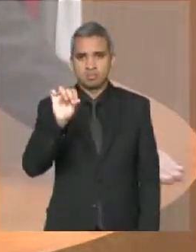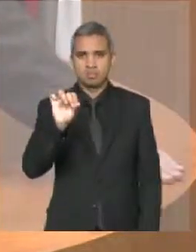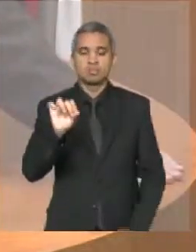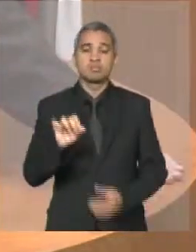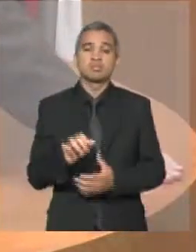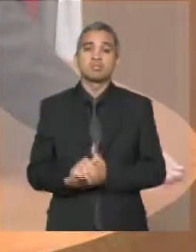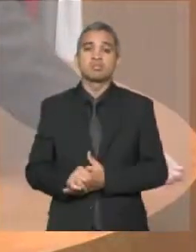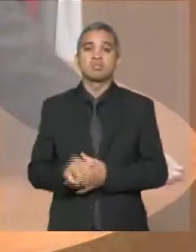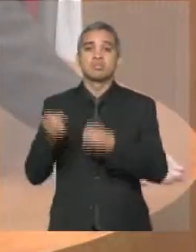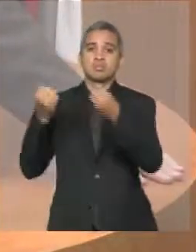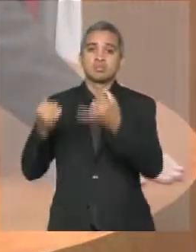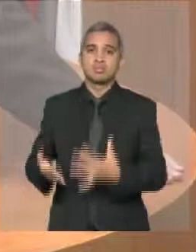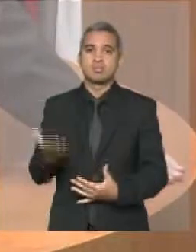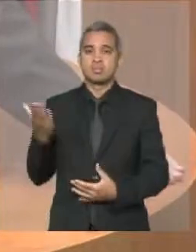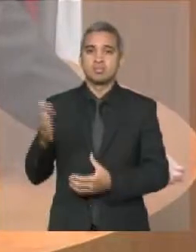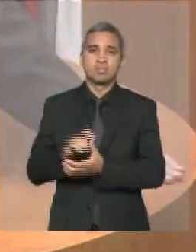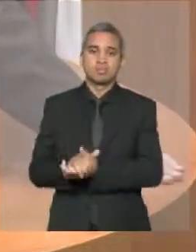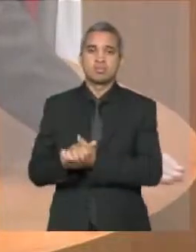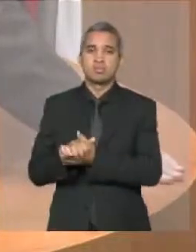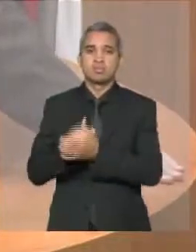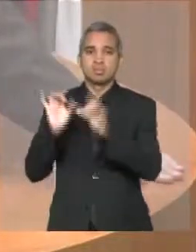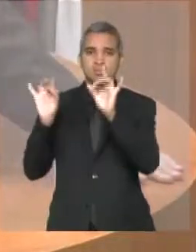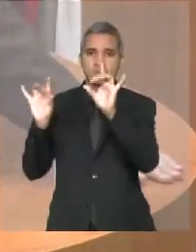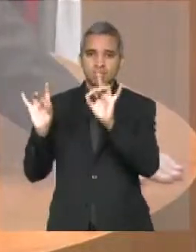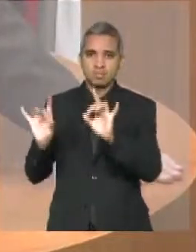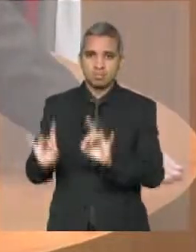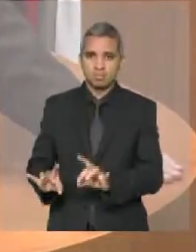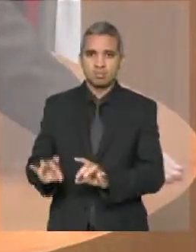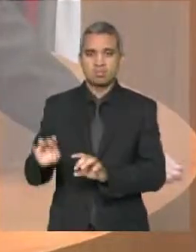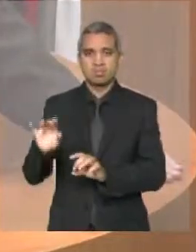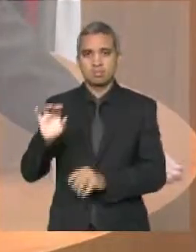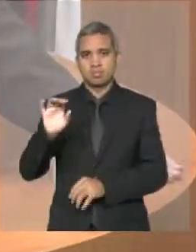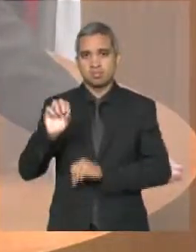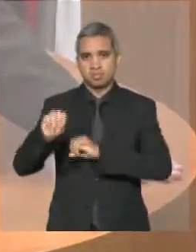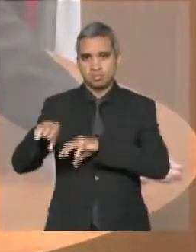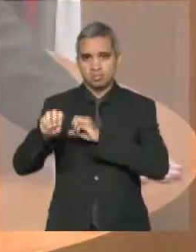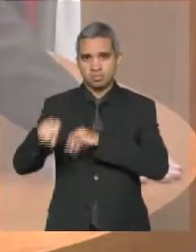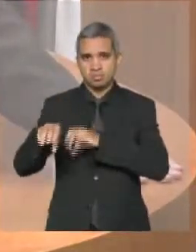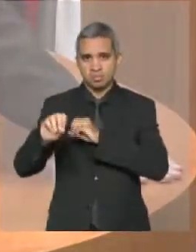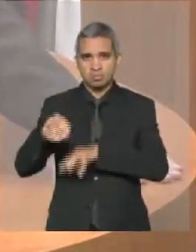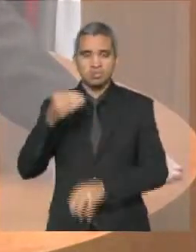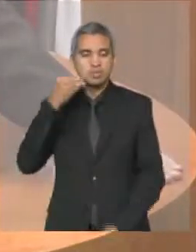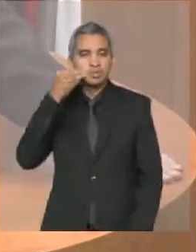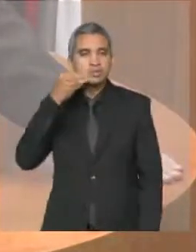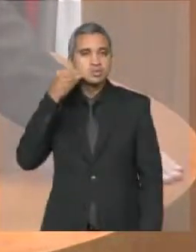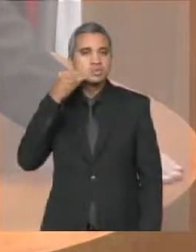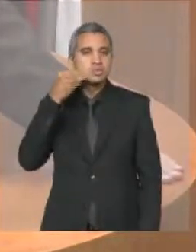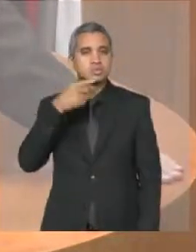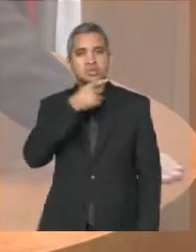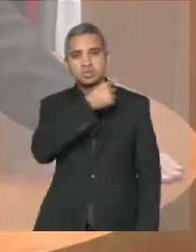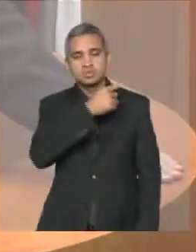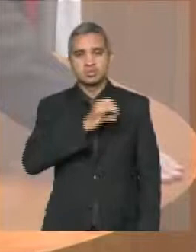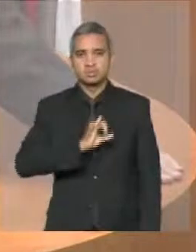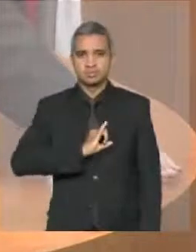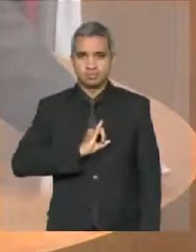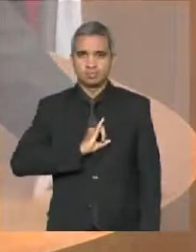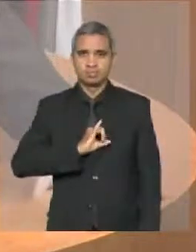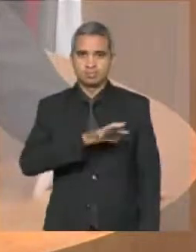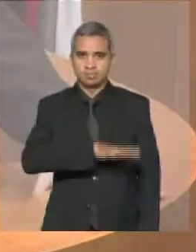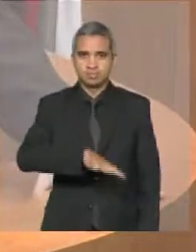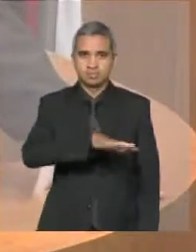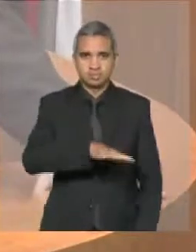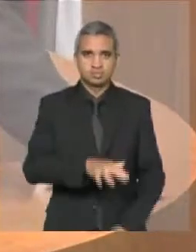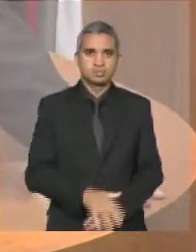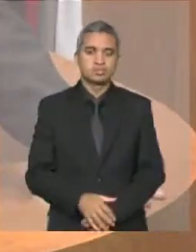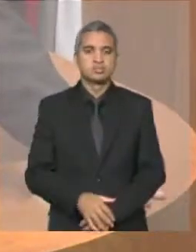a vivência na educação na nossa região tocantina. Eu tenho construído um